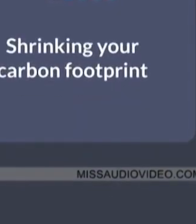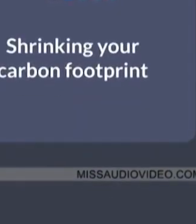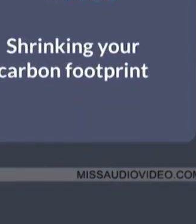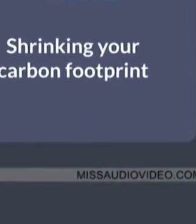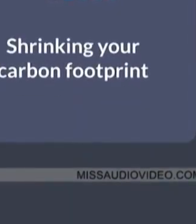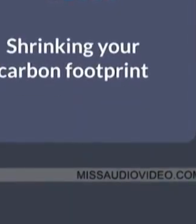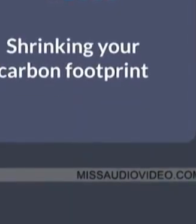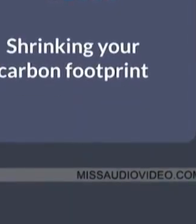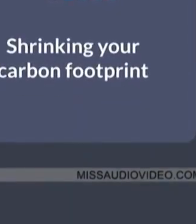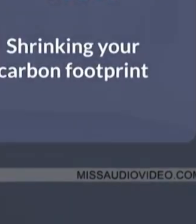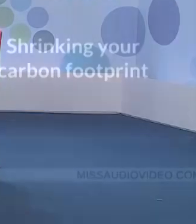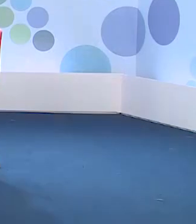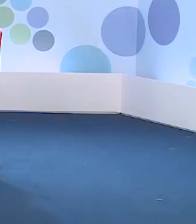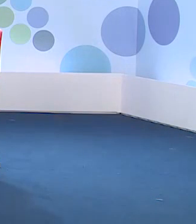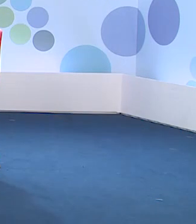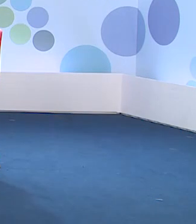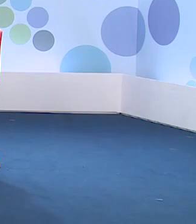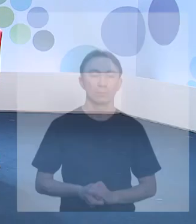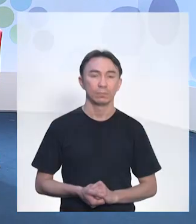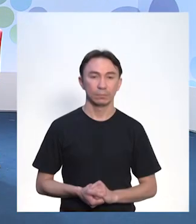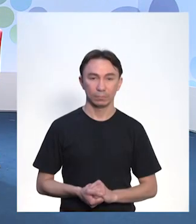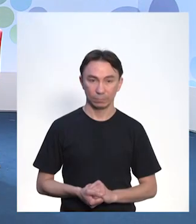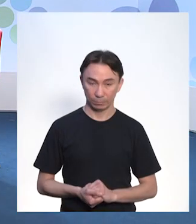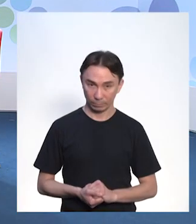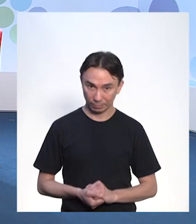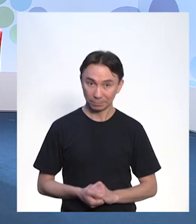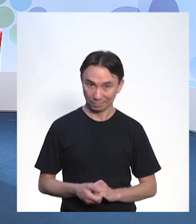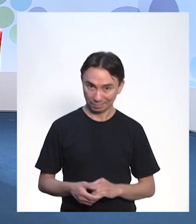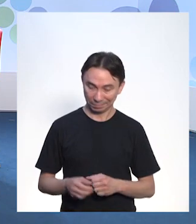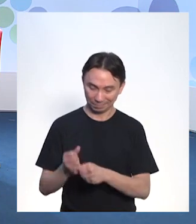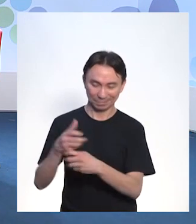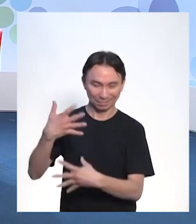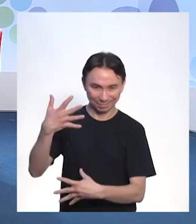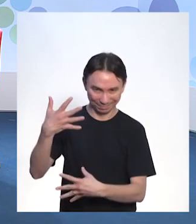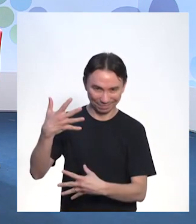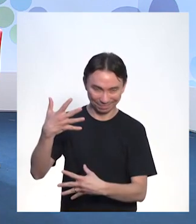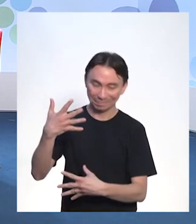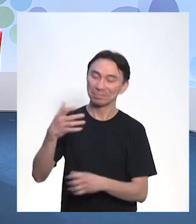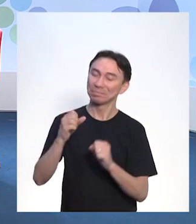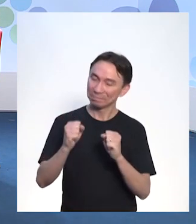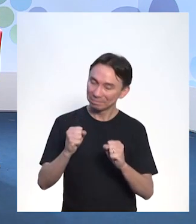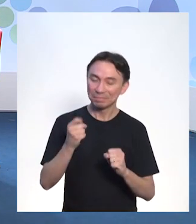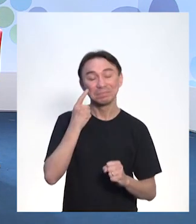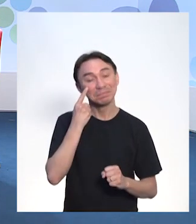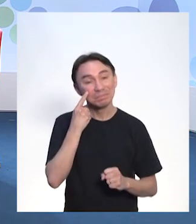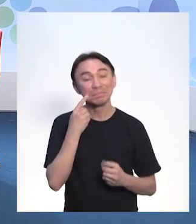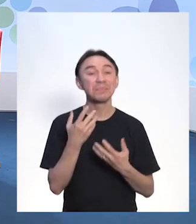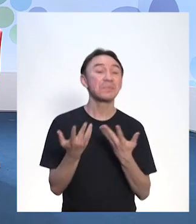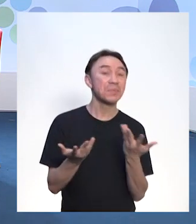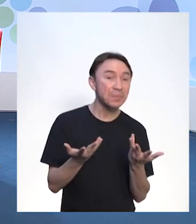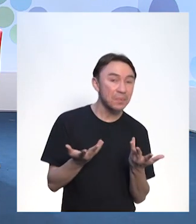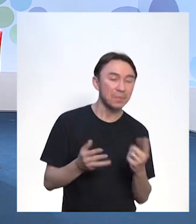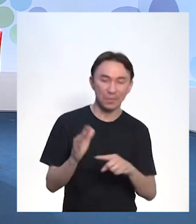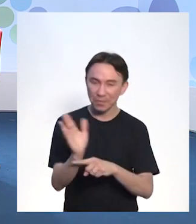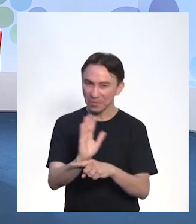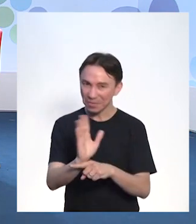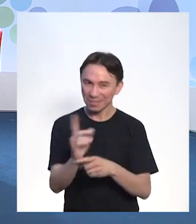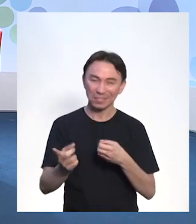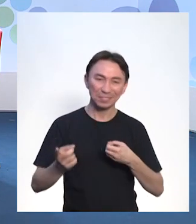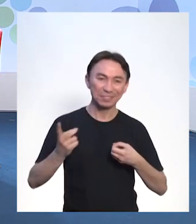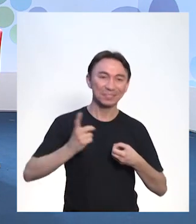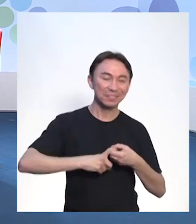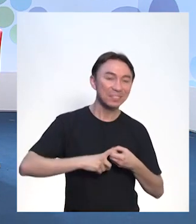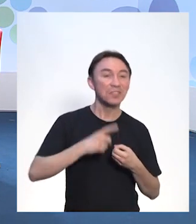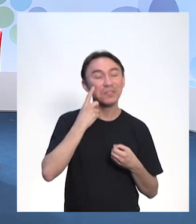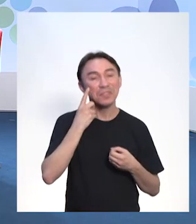carbon footprint. Ok, voltamos então agora. Vocês perceberam aí, né, o sotaque, ele fala, he speaks